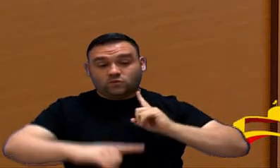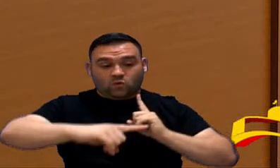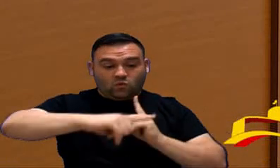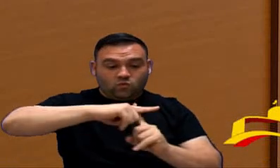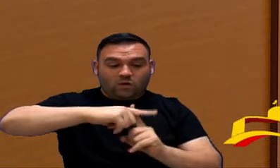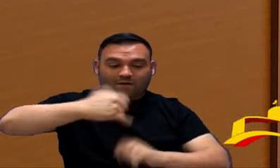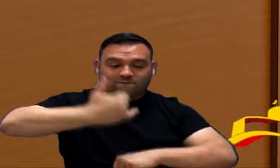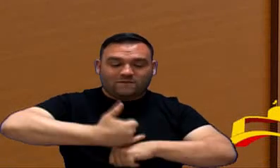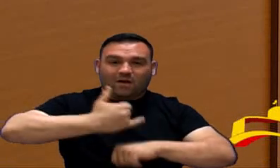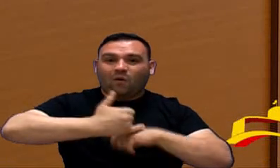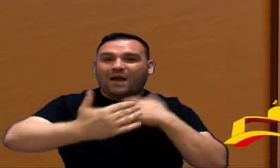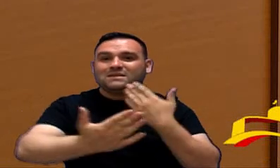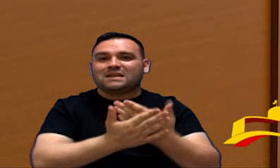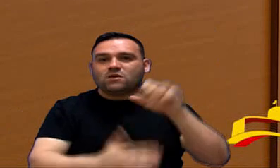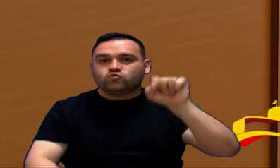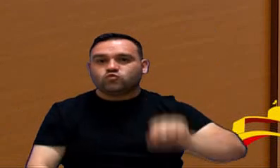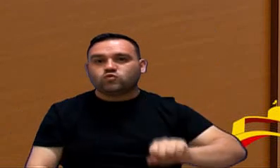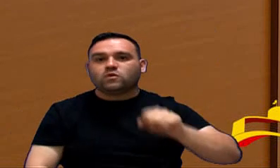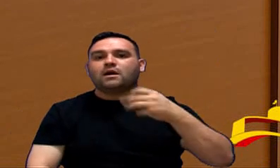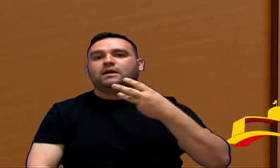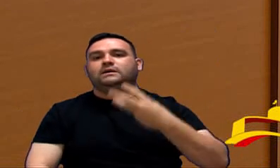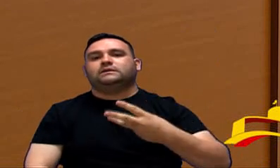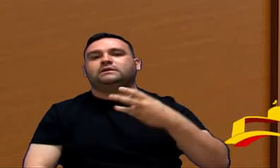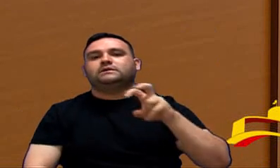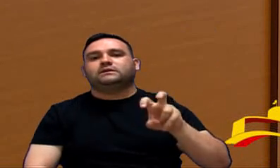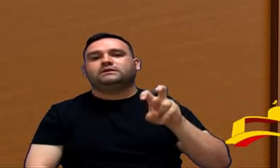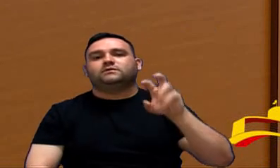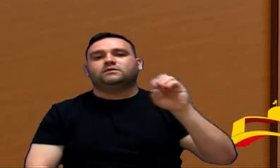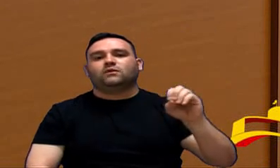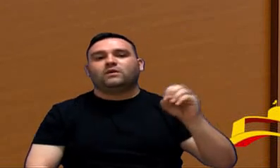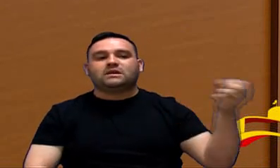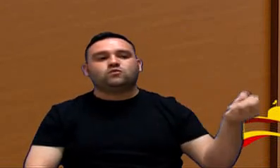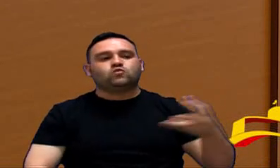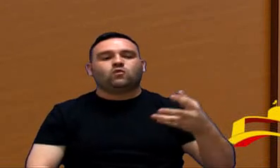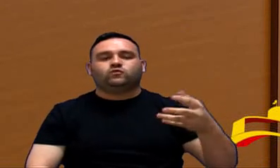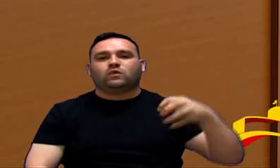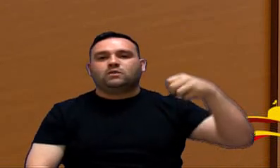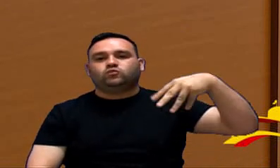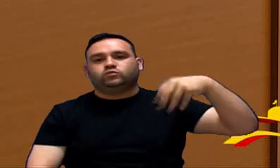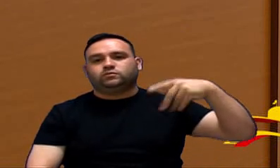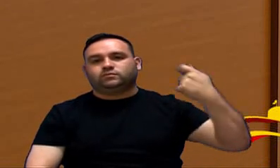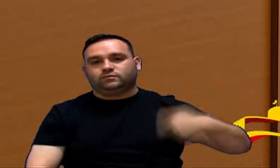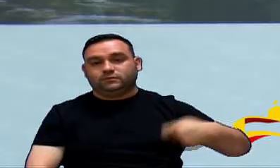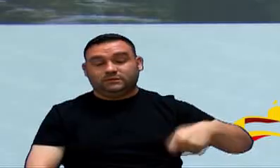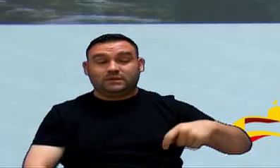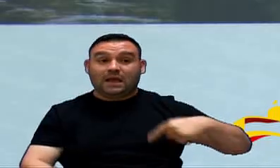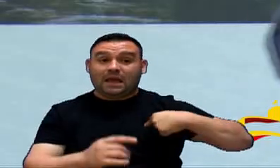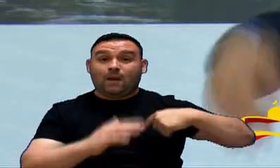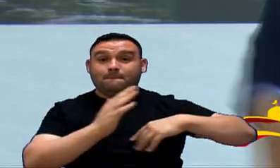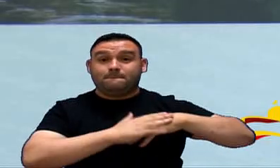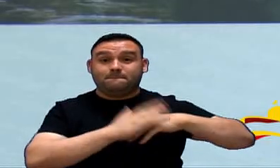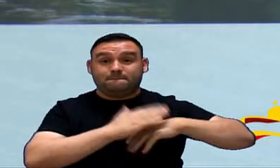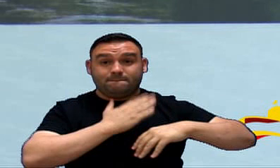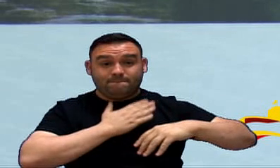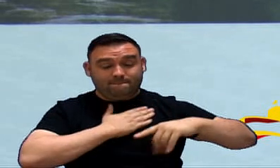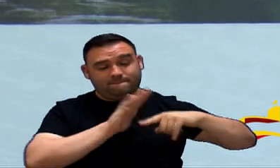Ferro até a Zona Sul, 350 novos pontos de luz. Só de levantamento